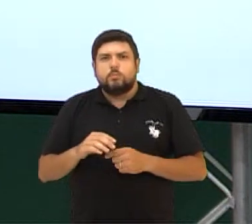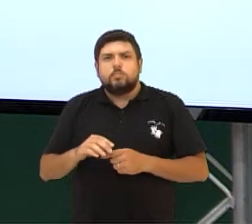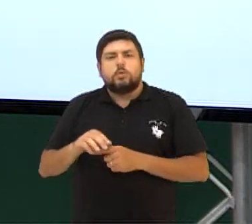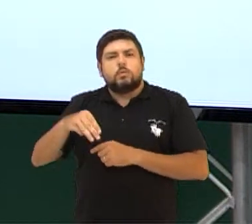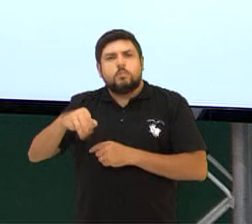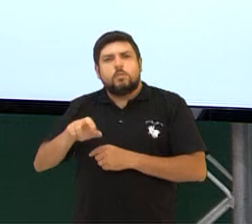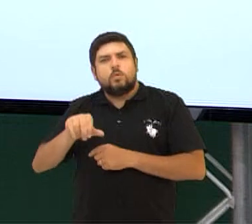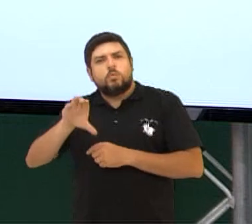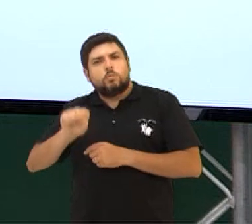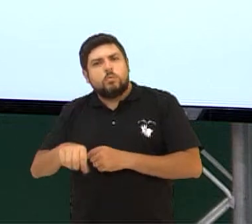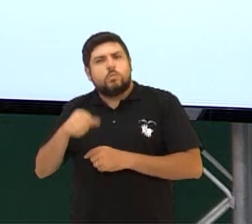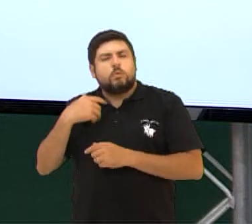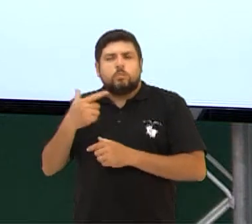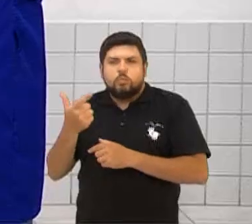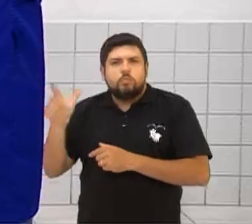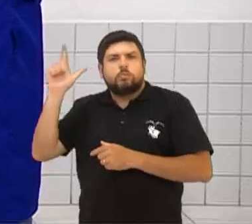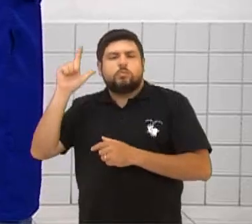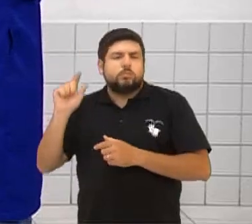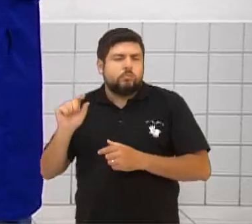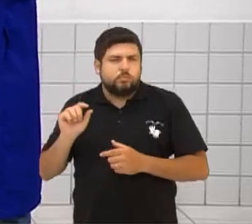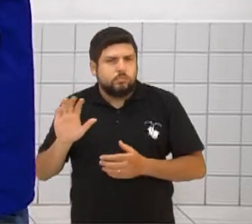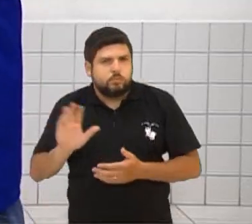Marcuse tinha outra e assim por diante.